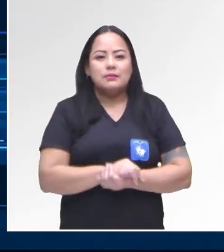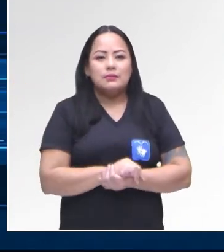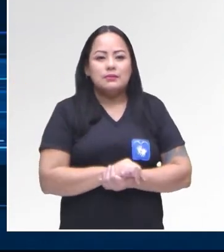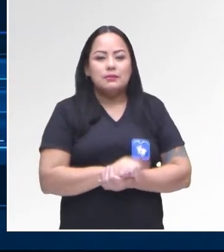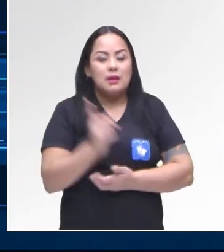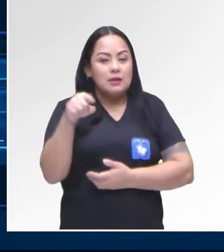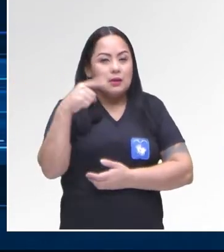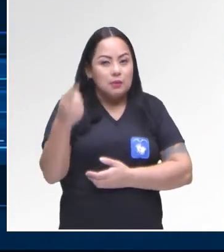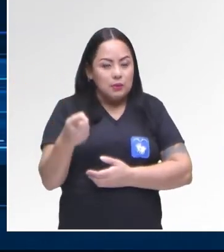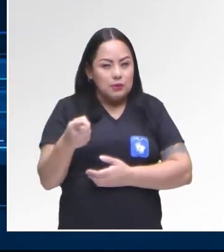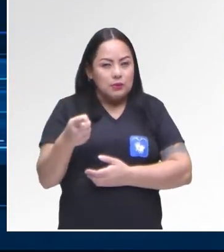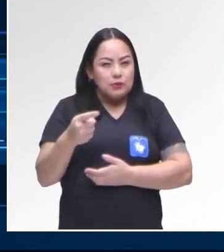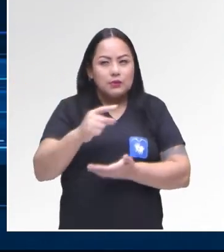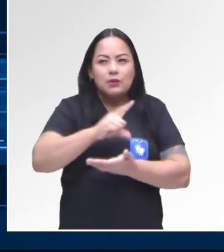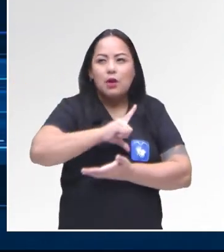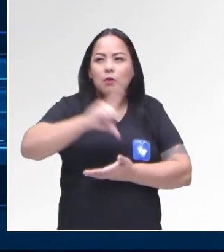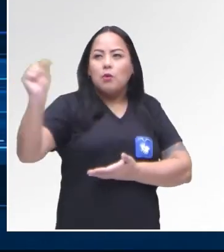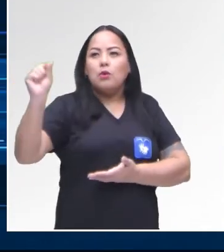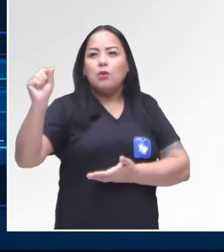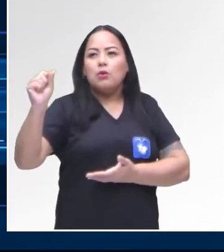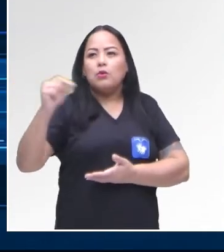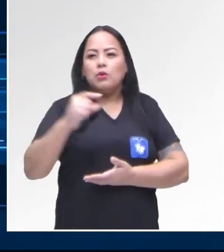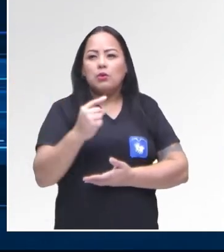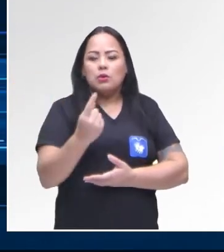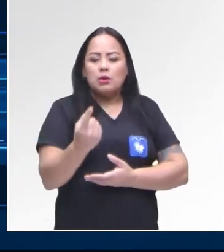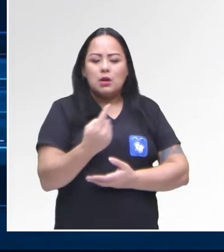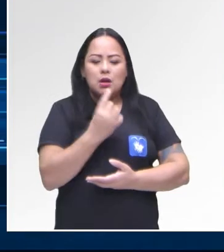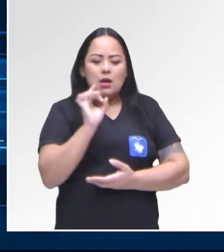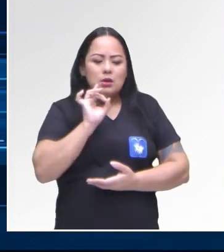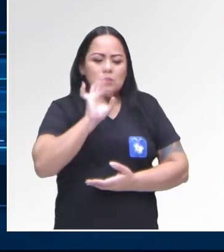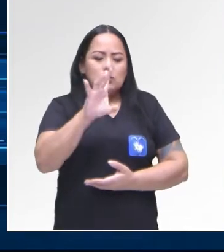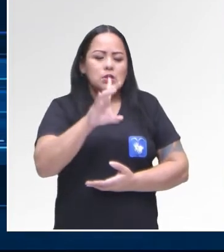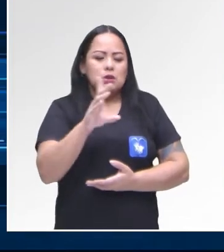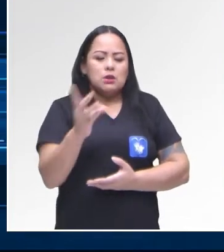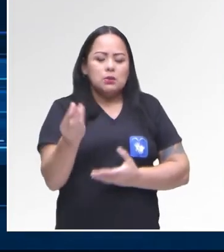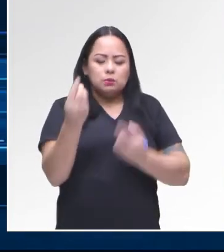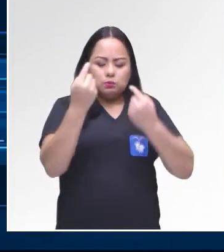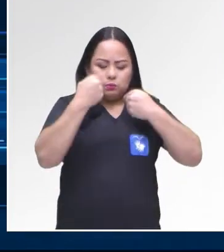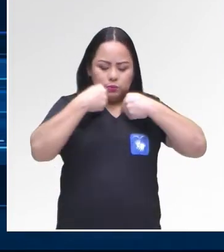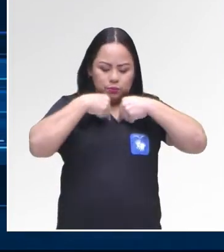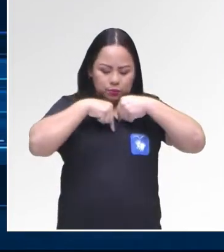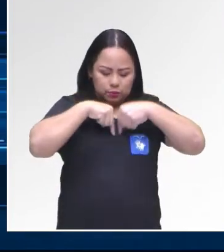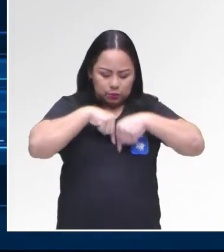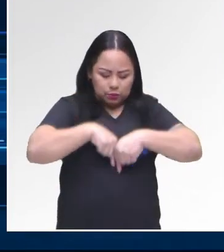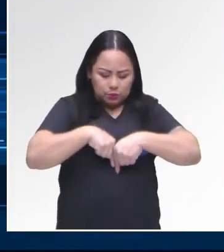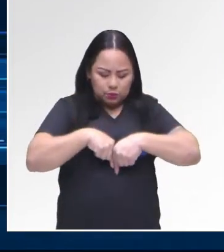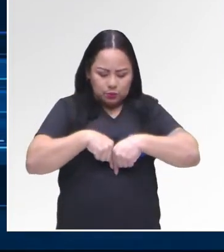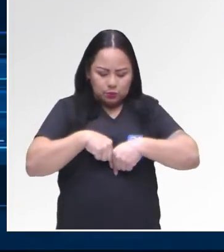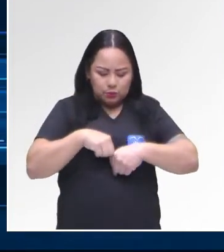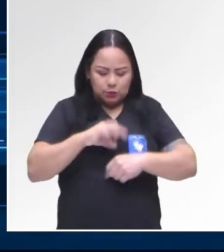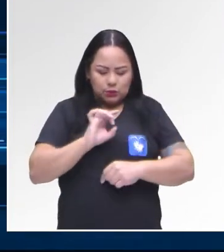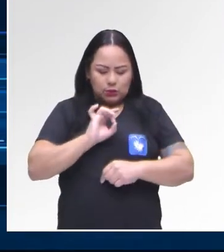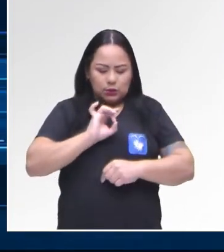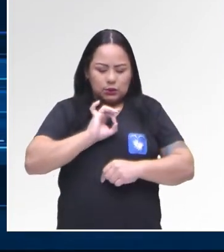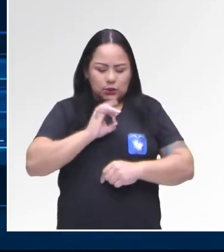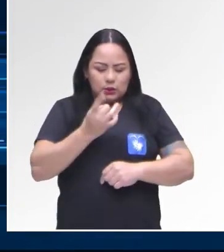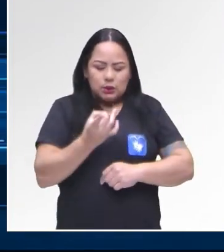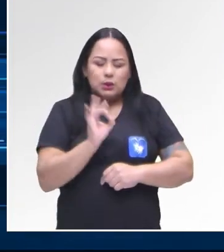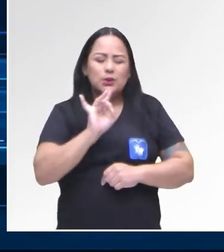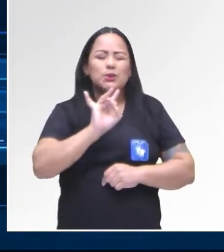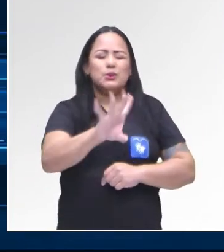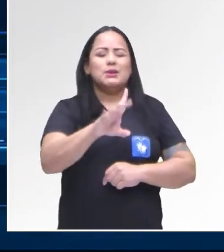Depois que você foi embora, a solidão entrou, trancou a porta. A solidão não me deixa